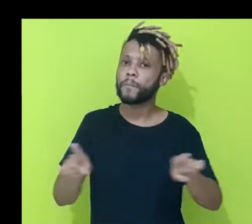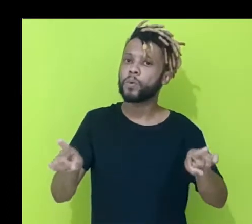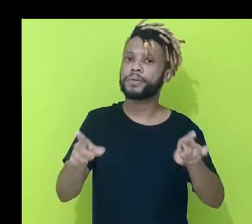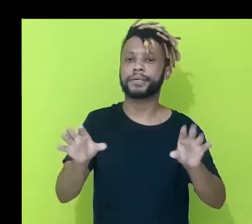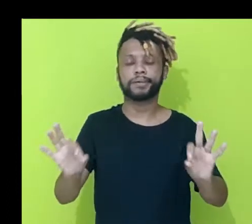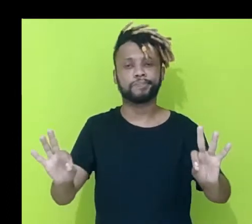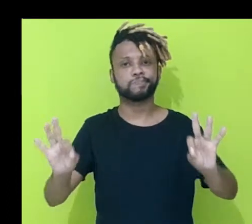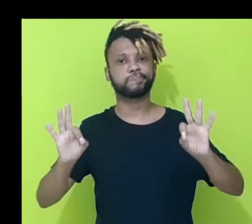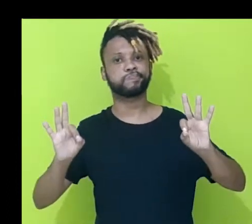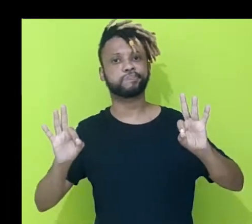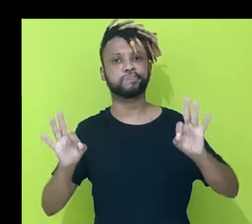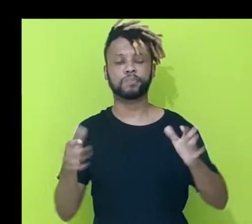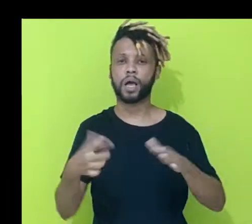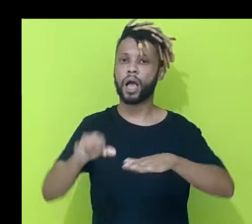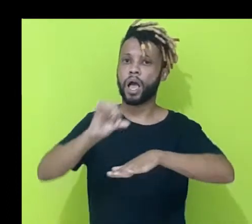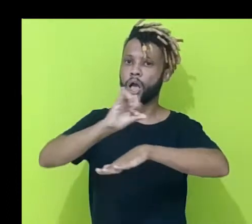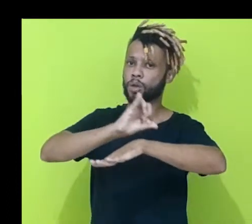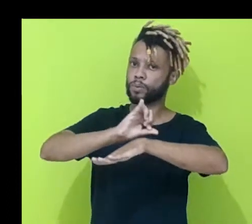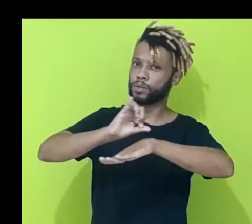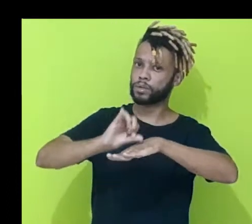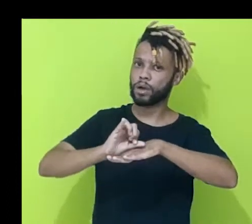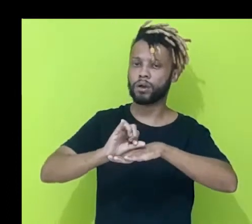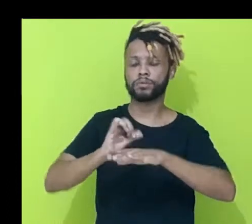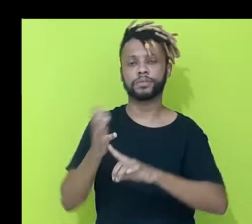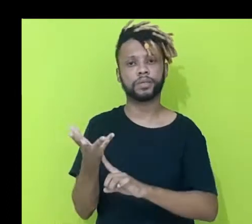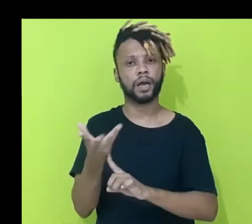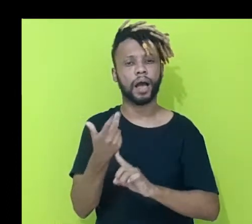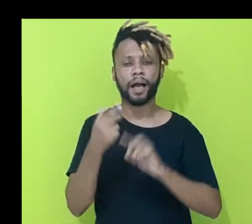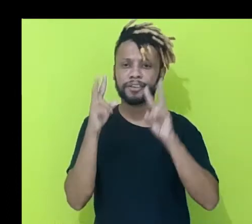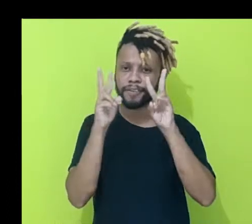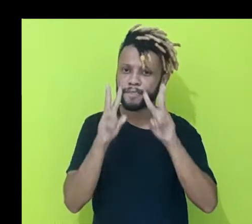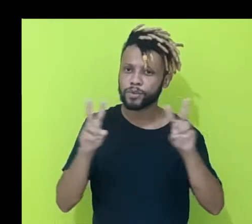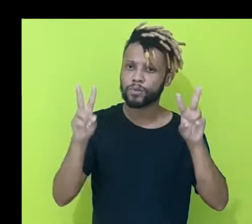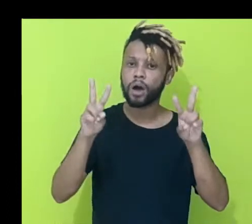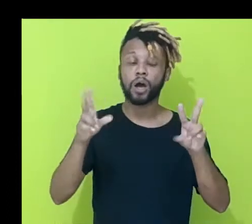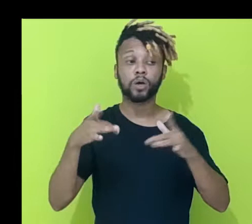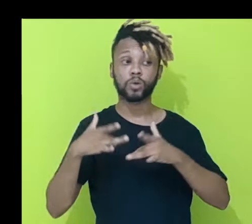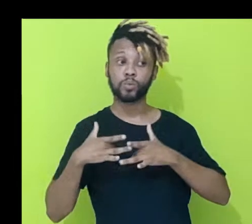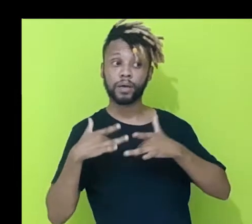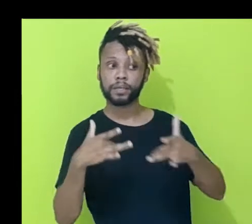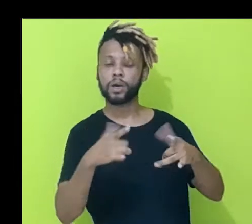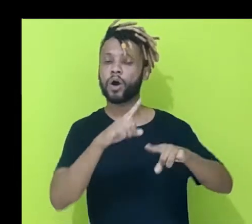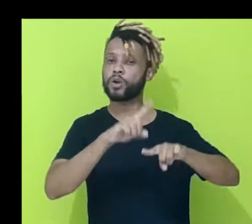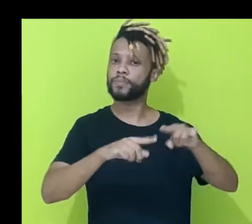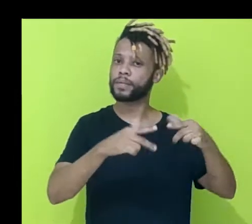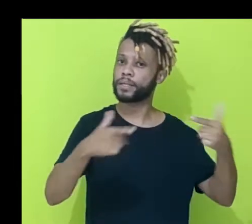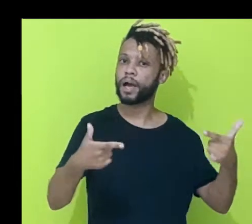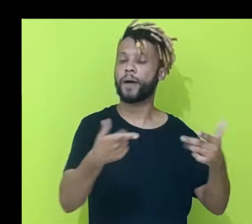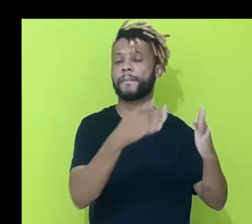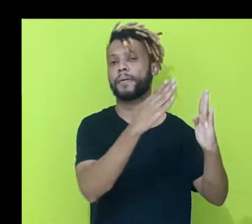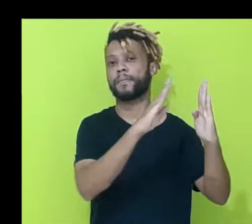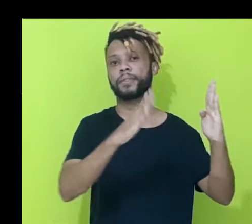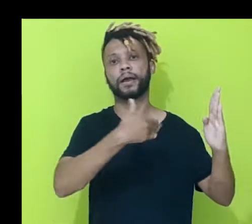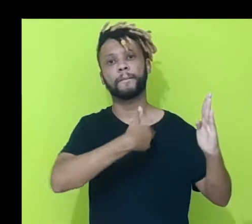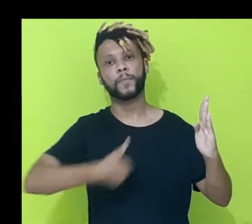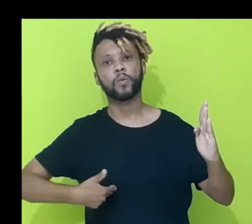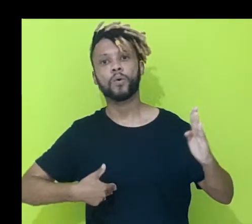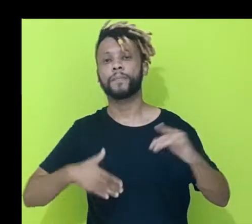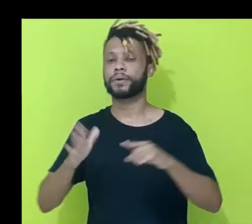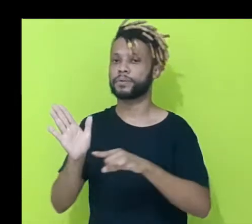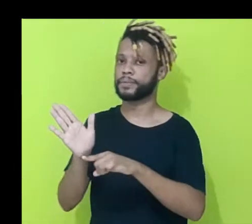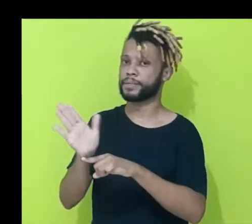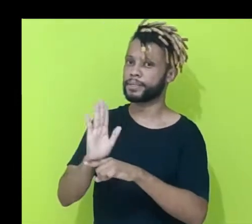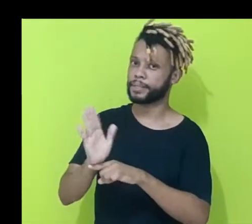ou instrumental, exposições de artes visuais, doações de acervos para bibliotecas públicas,